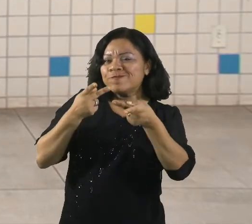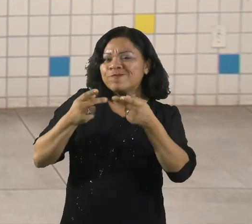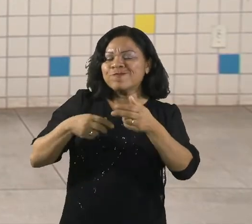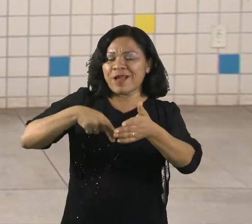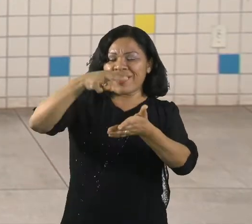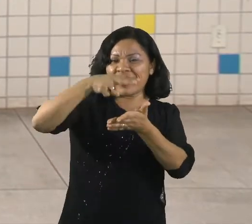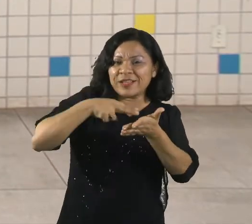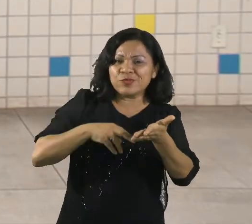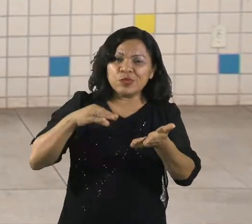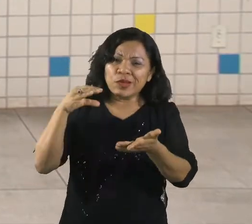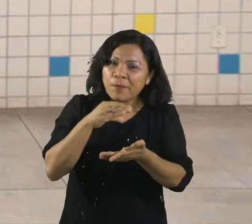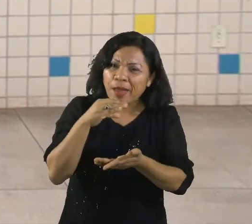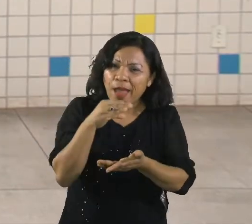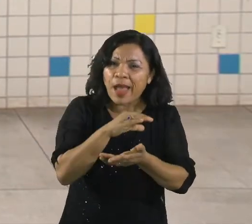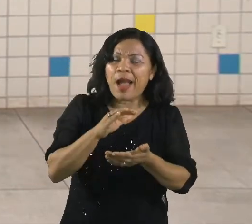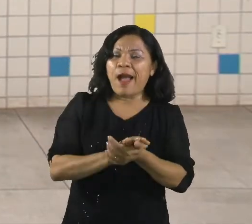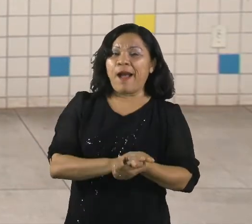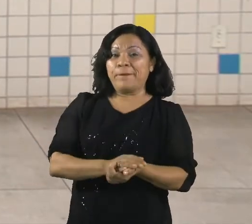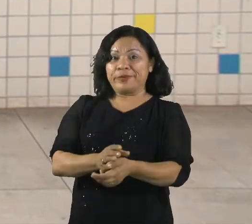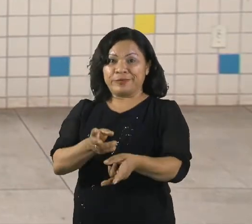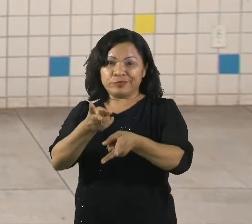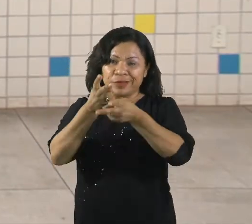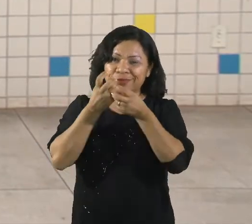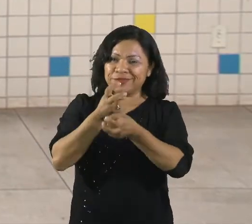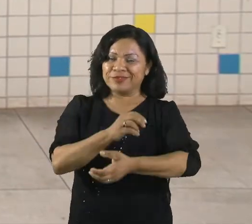dinâmica e mais atrativa.